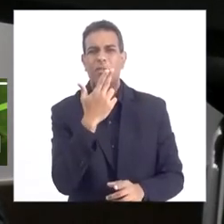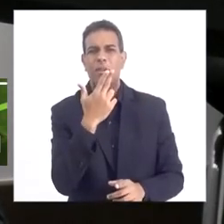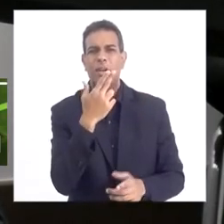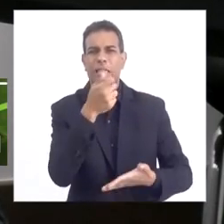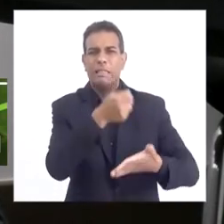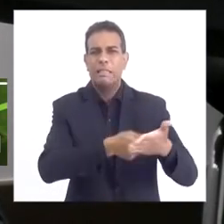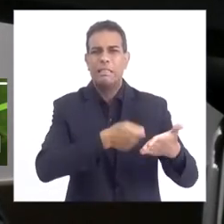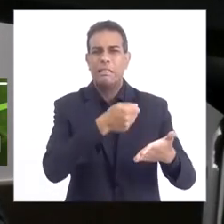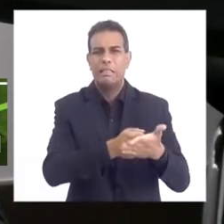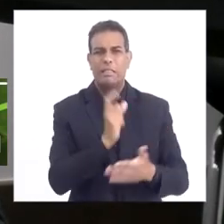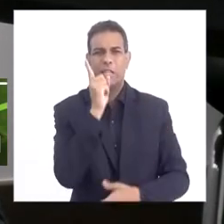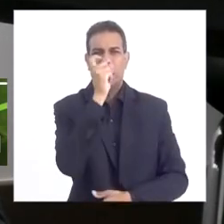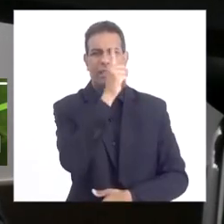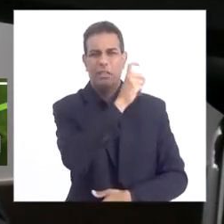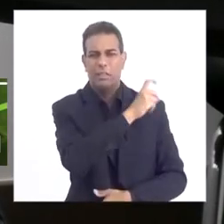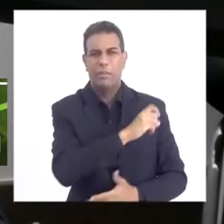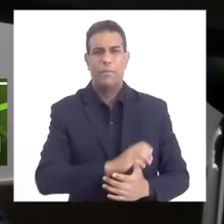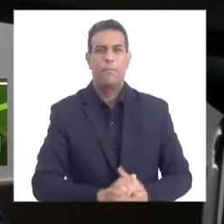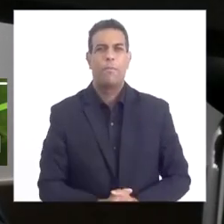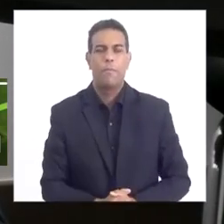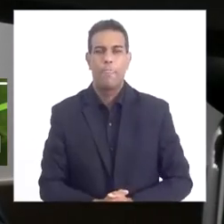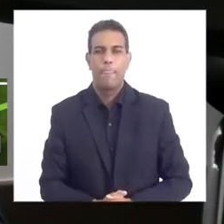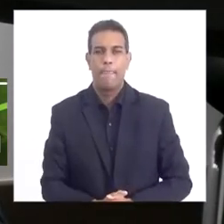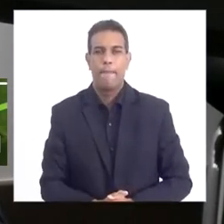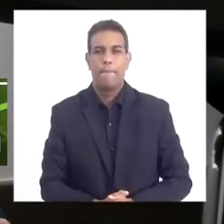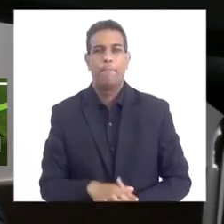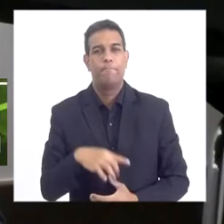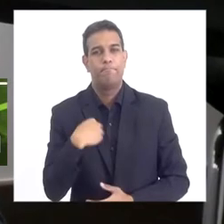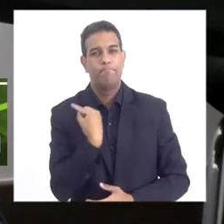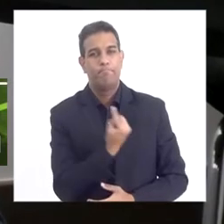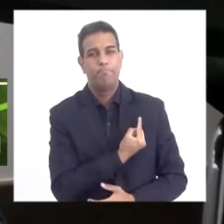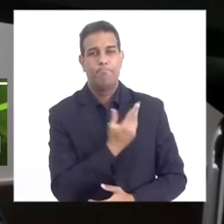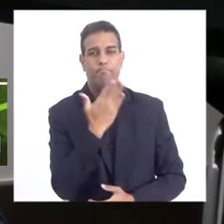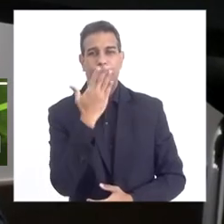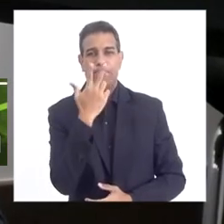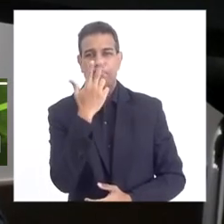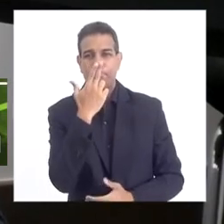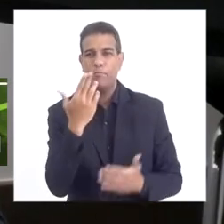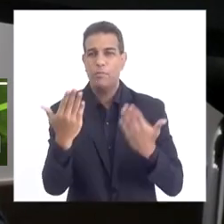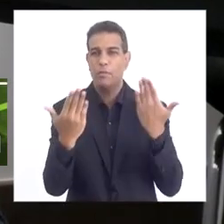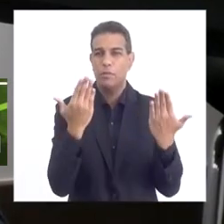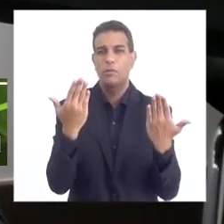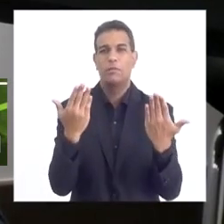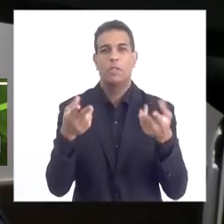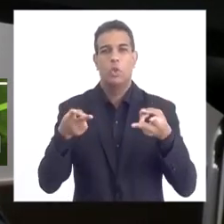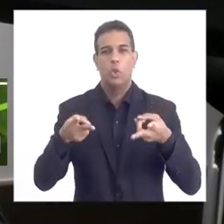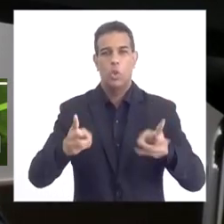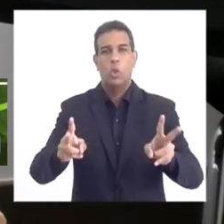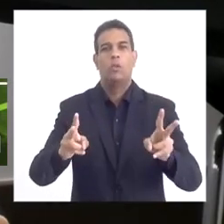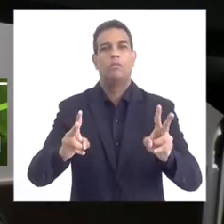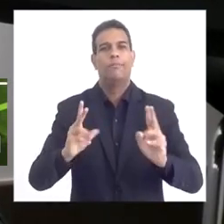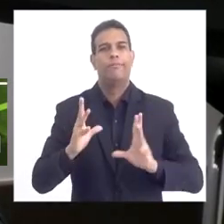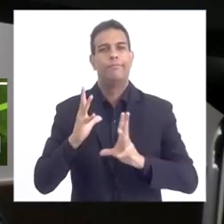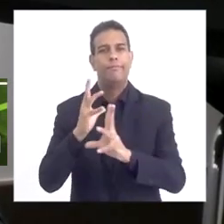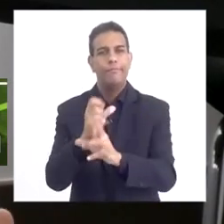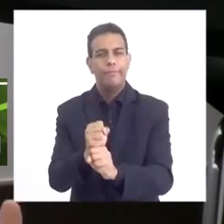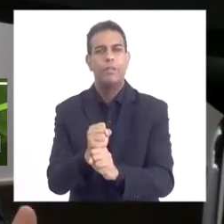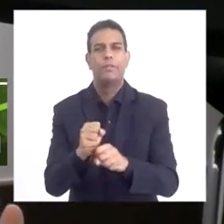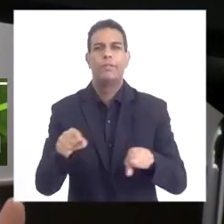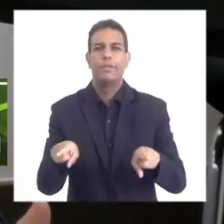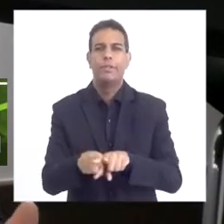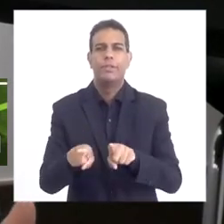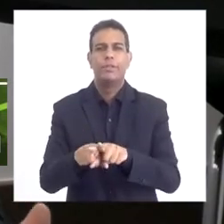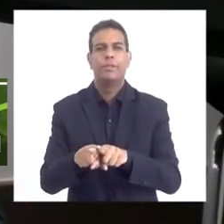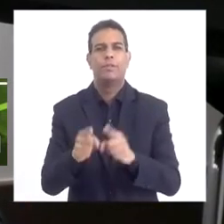10. E aí, nós vamos ter essa reposição acumulada